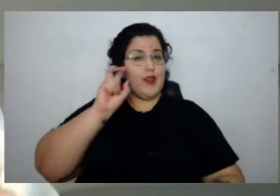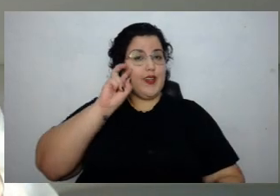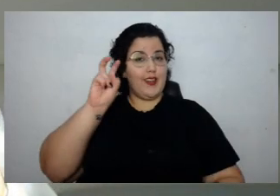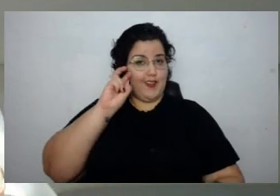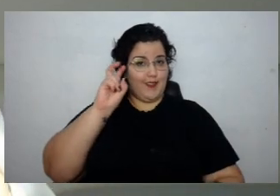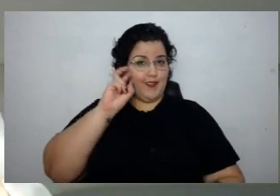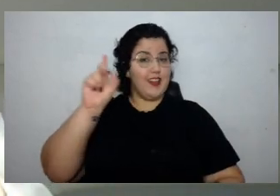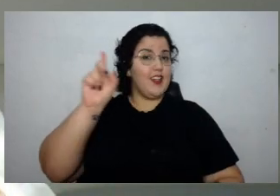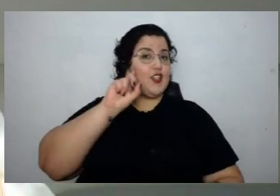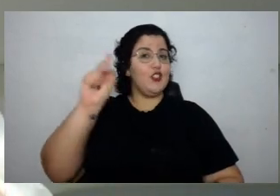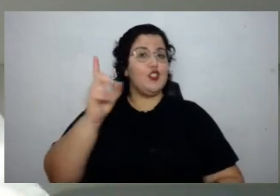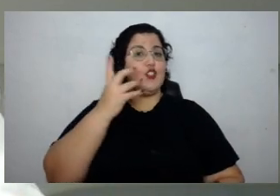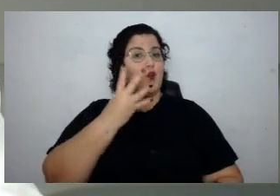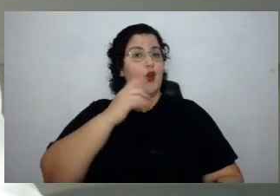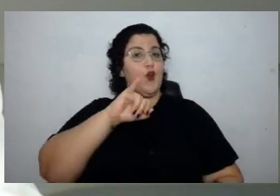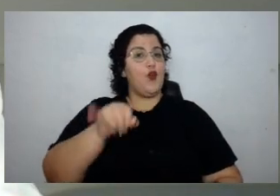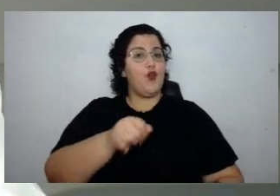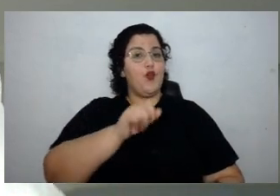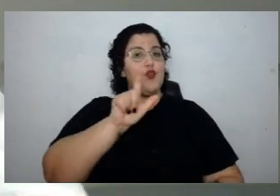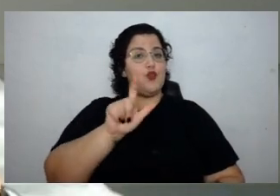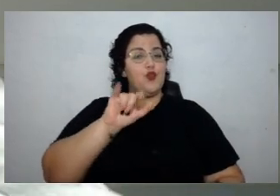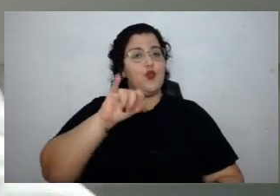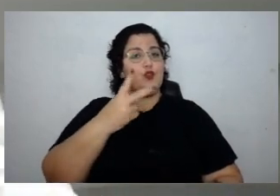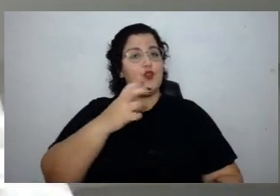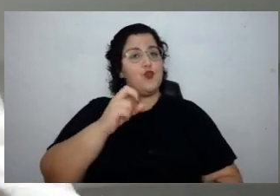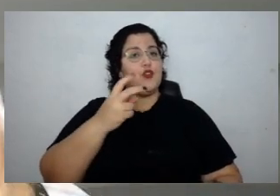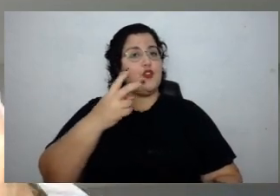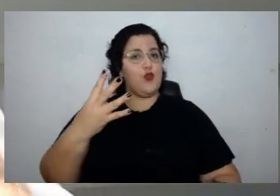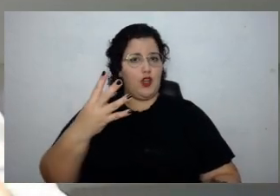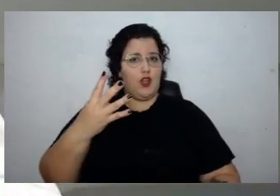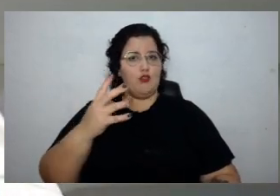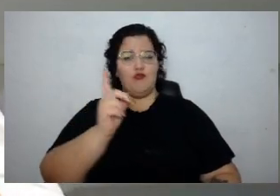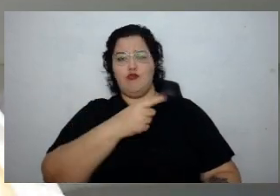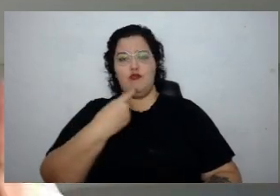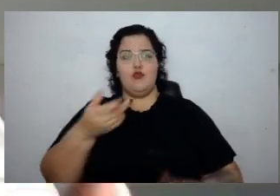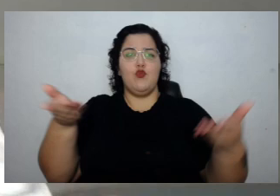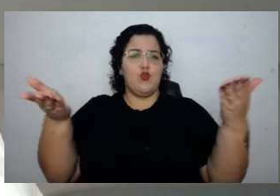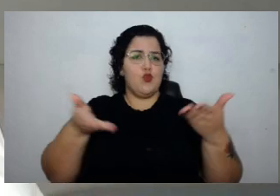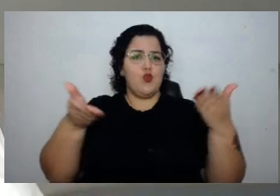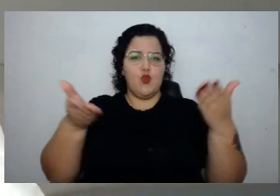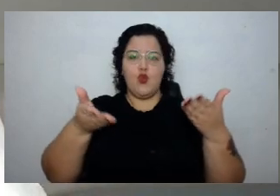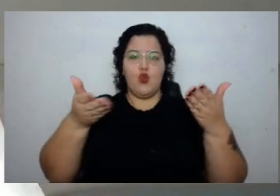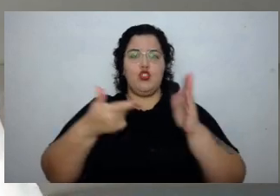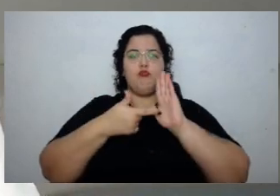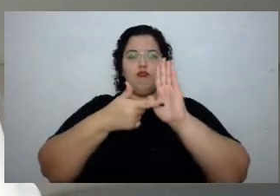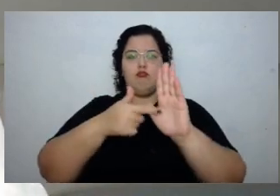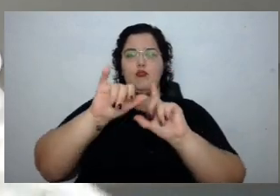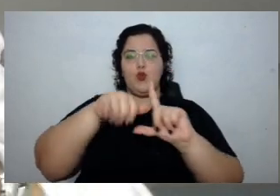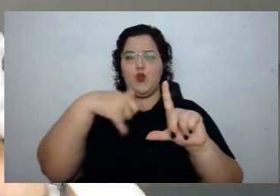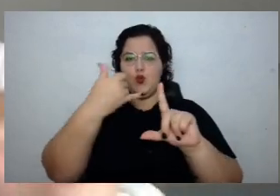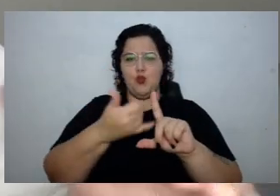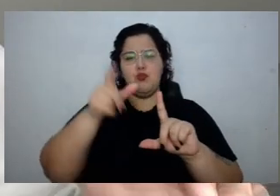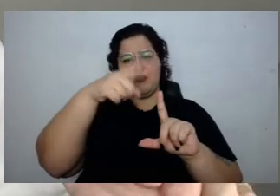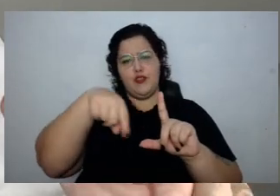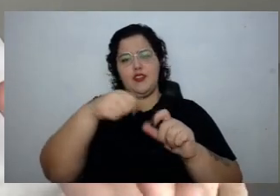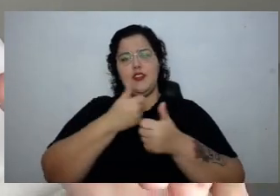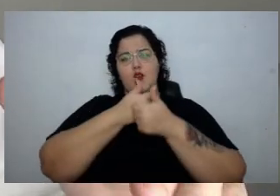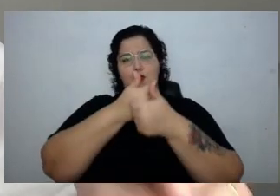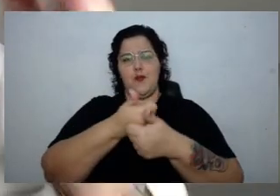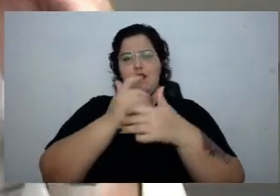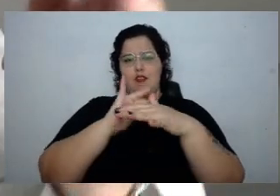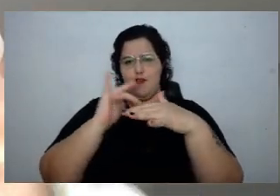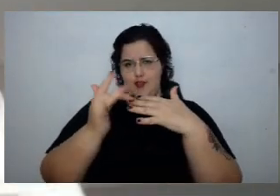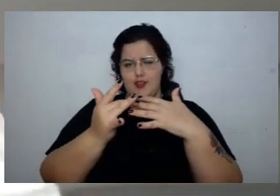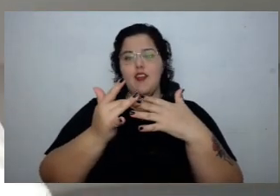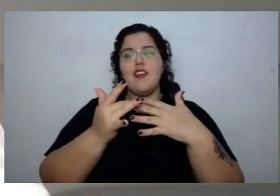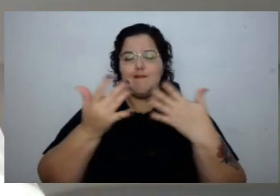Quinta-feira, 4 de julho de 2024, e nós aqui com você no nosso canal no YouTube, você que acompanha todas as mídias